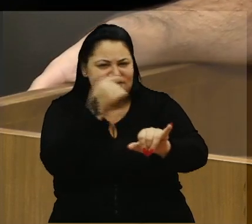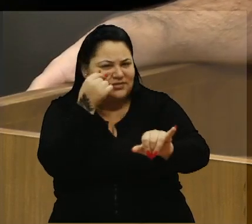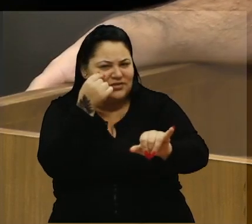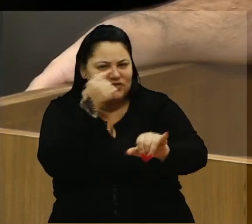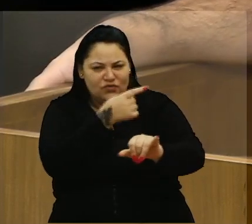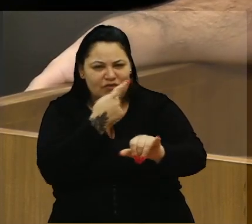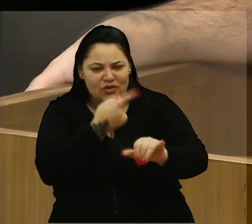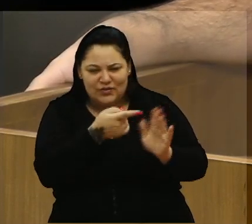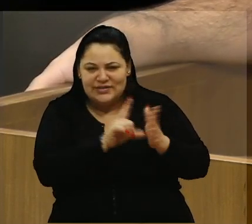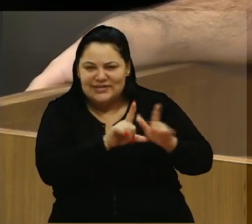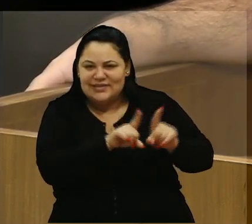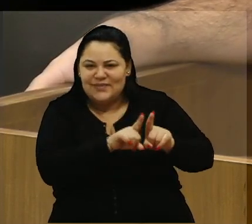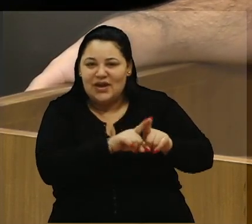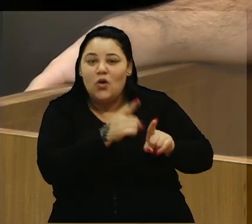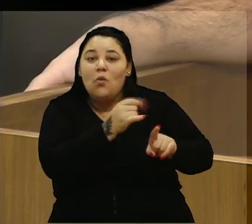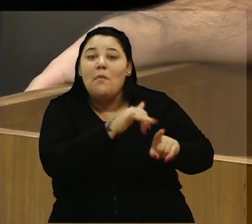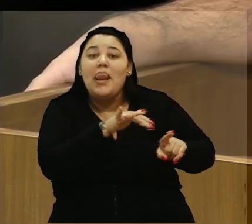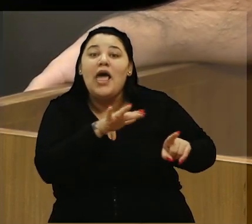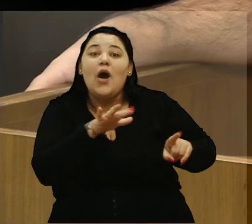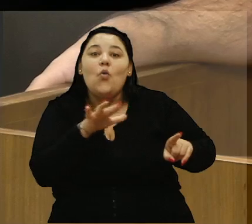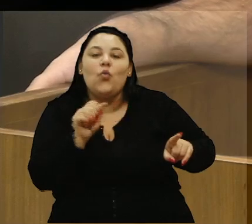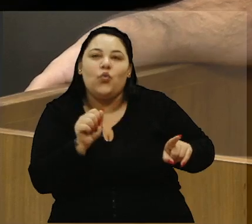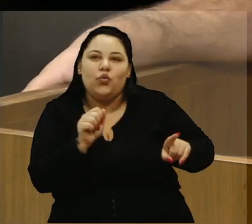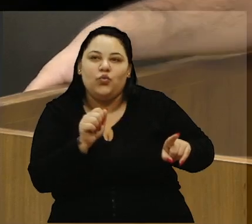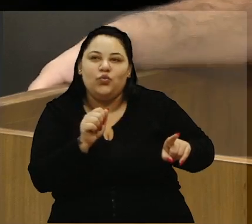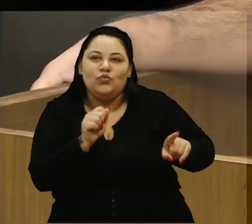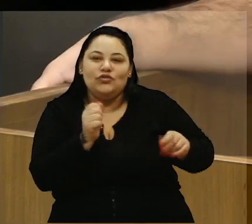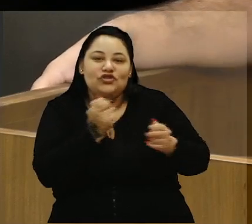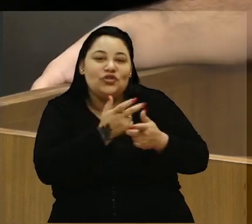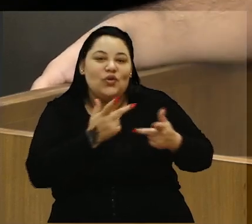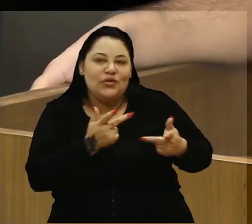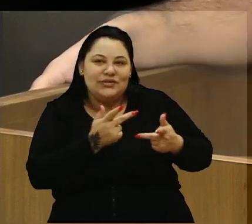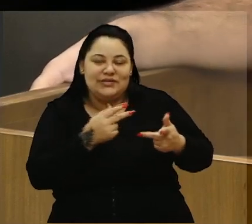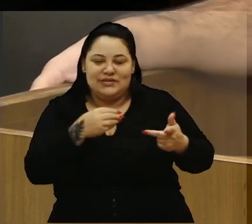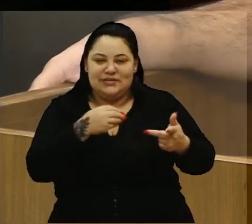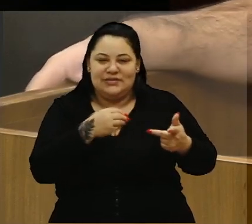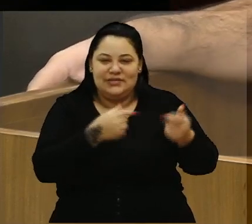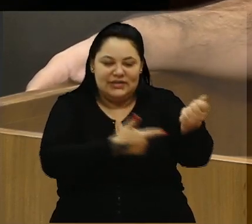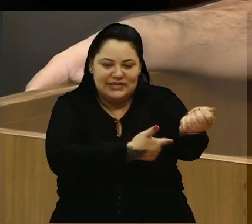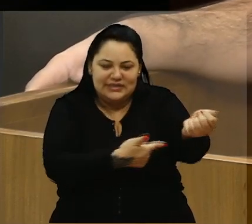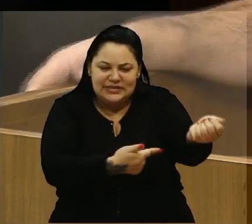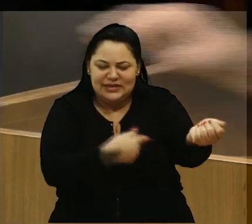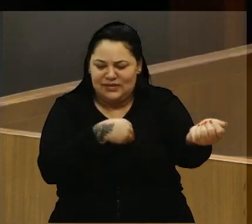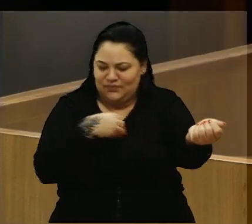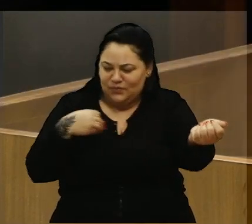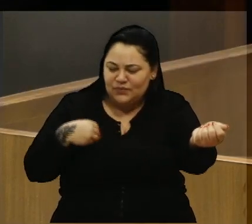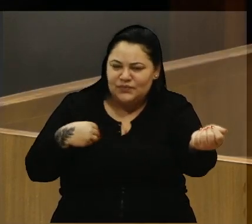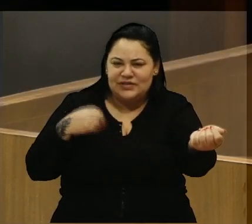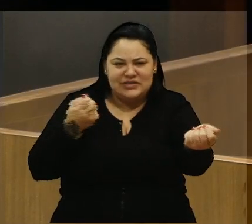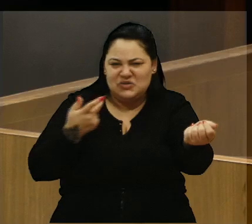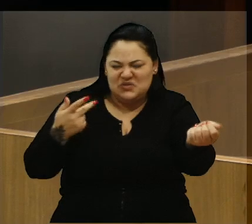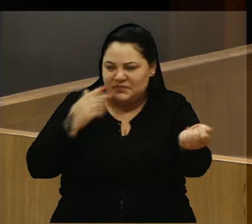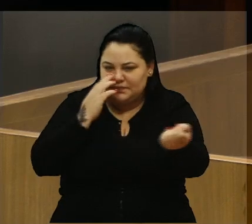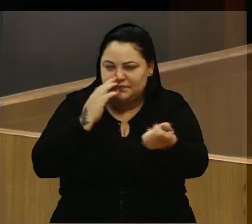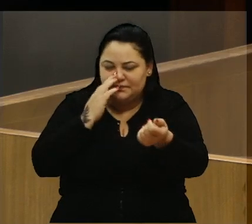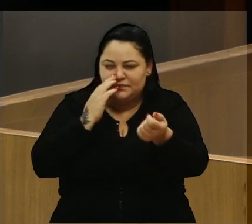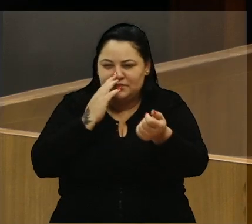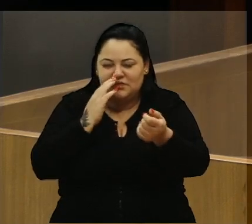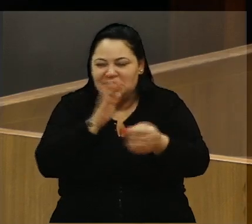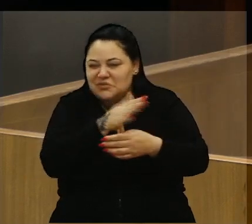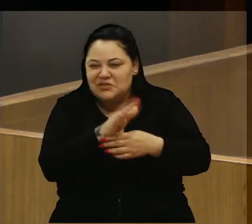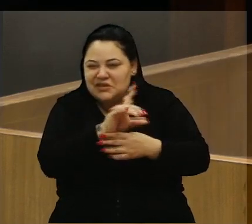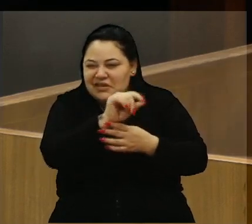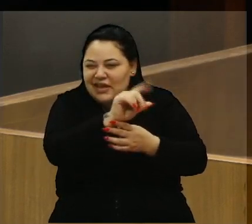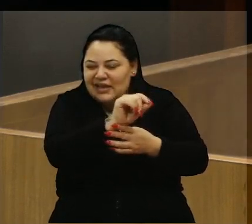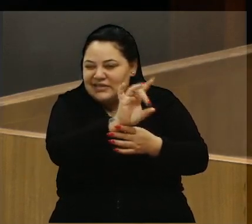agora, 1 milhão de procedimentos, de exames que foram feitos, bota aqui uma média de 10 exames